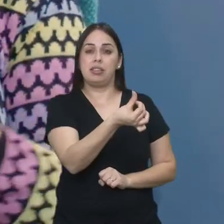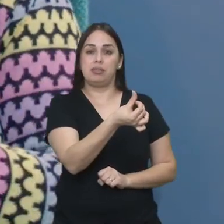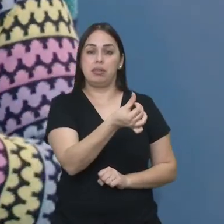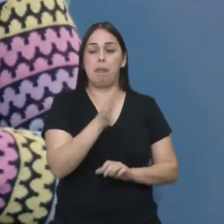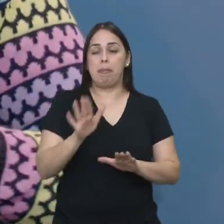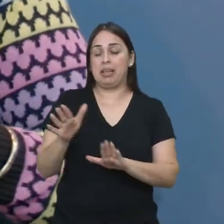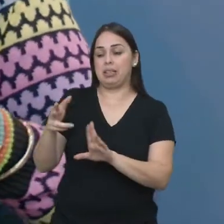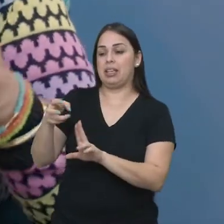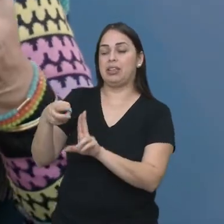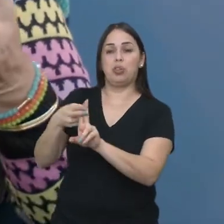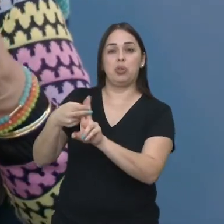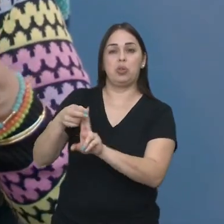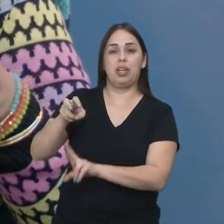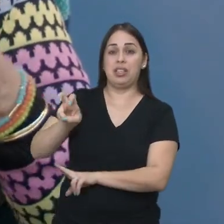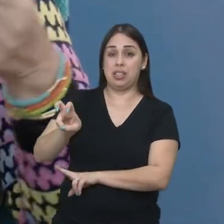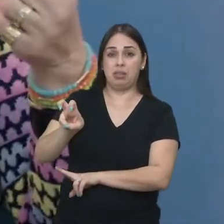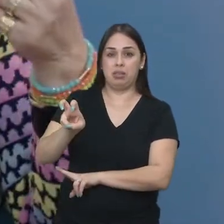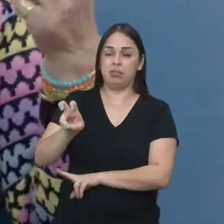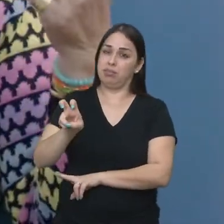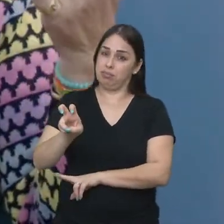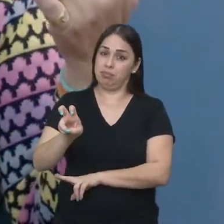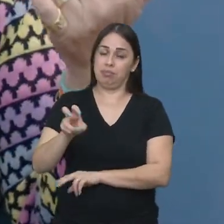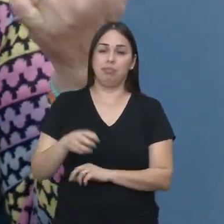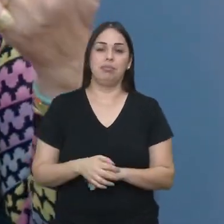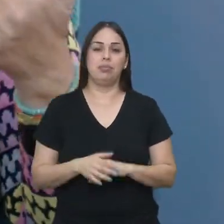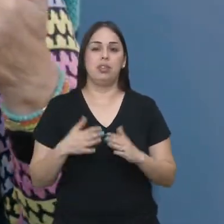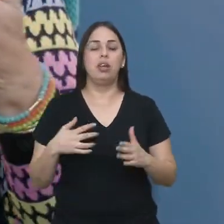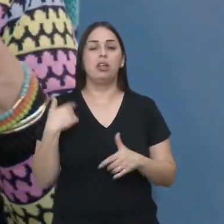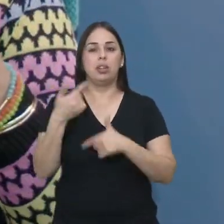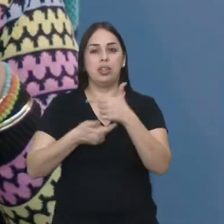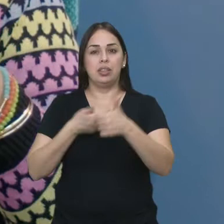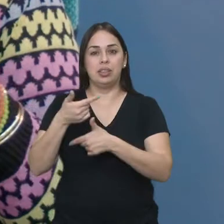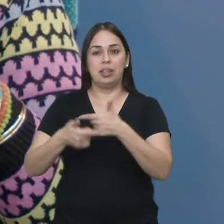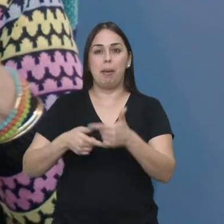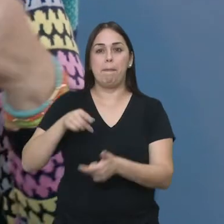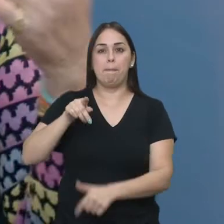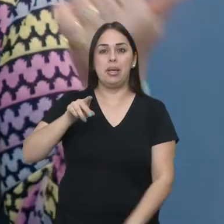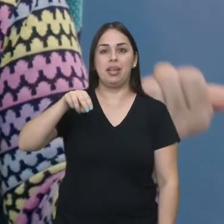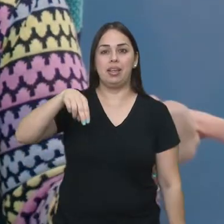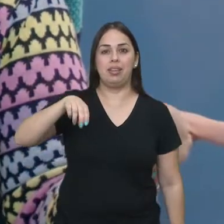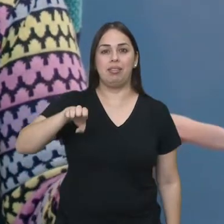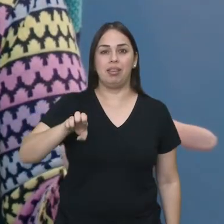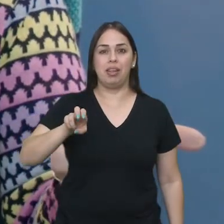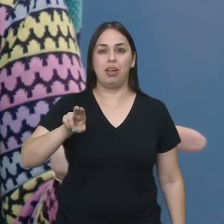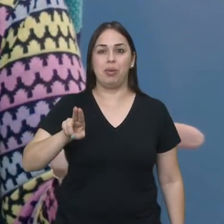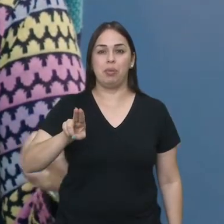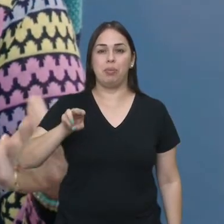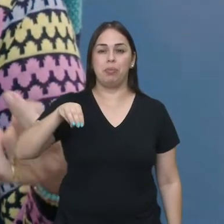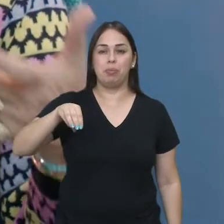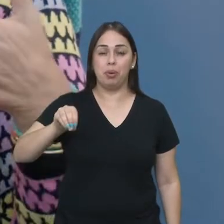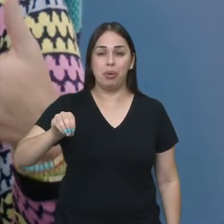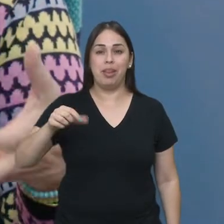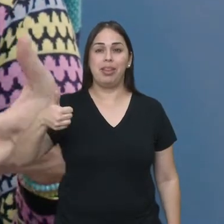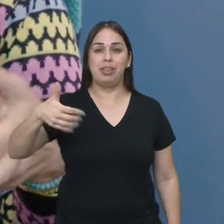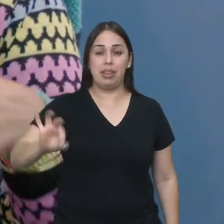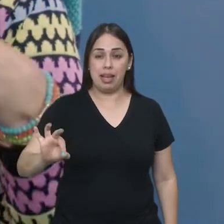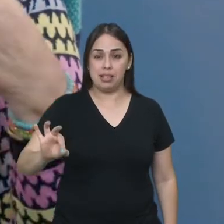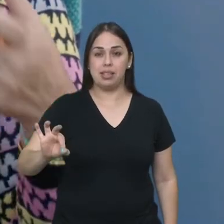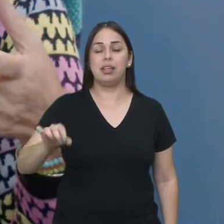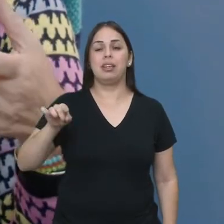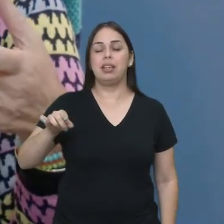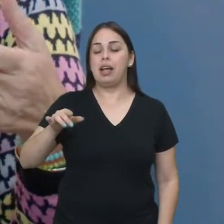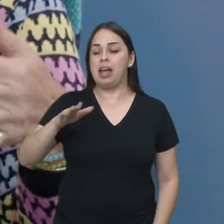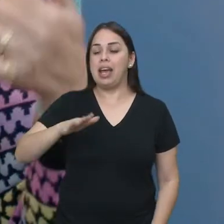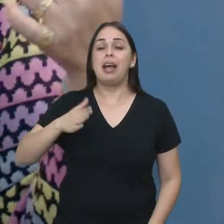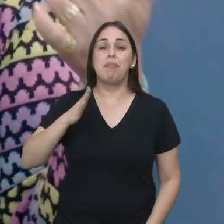Mas o Sistema Único de Saúde é rico, que nem a gente trabalha com a vacina pneumo 10 nas crianças menores de 1 ano,